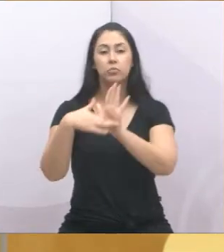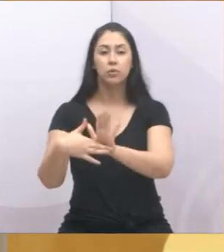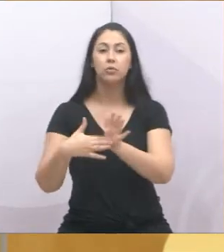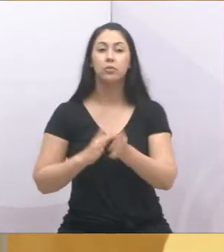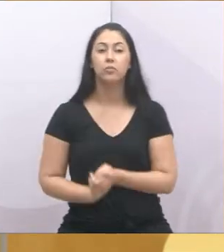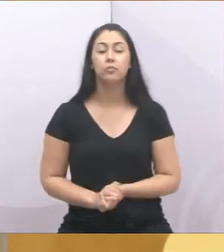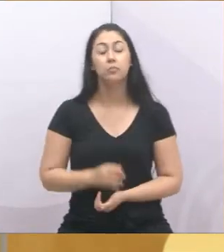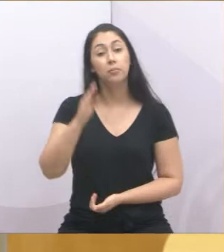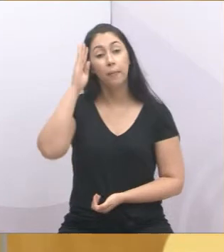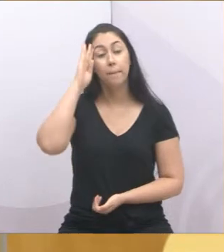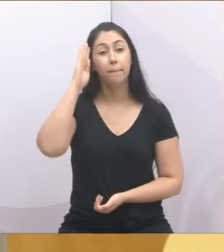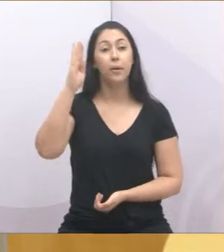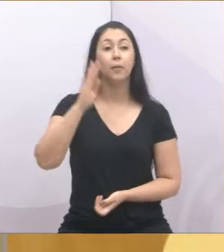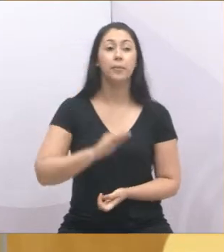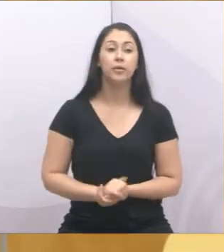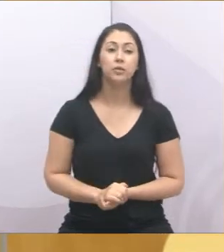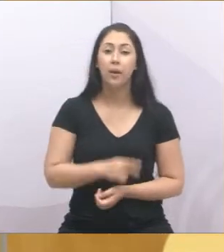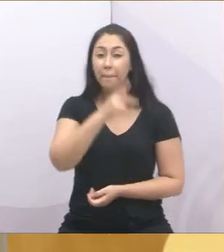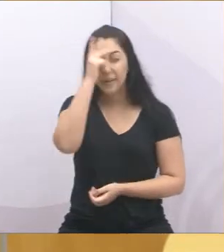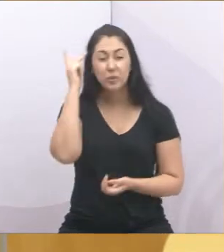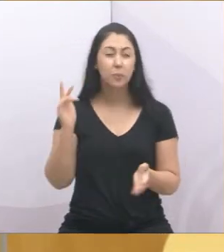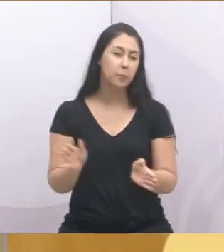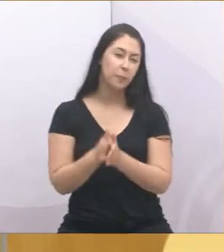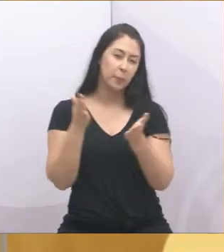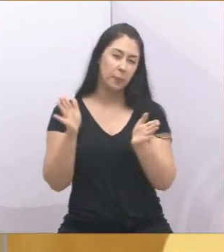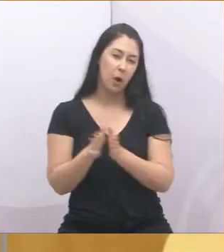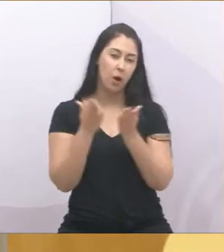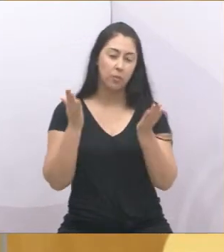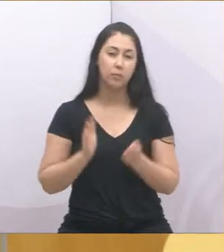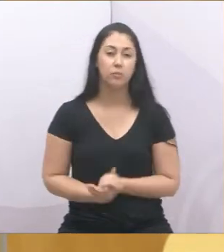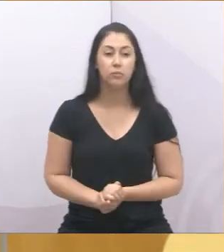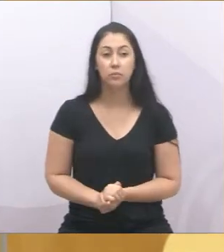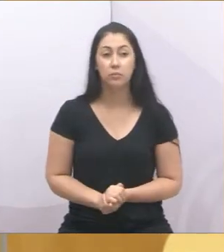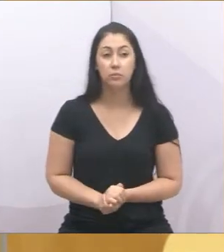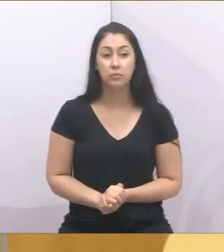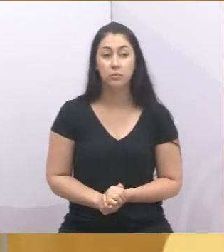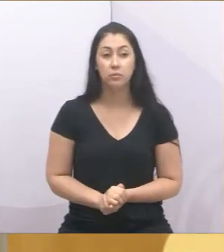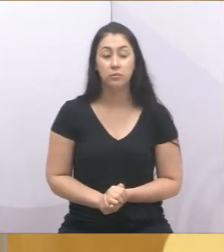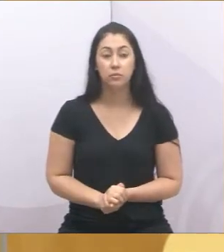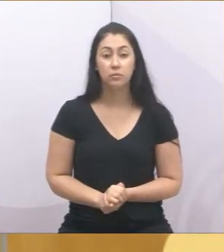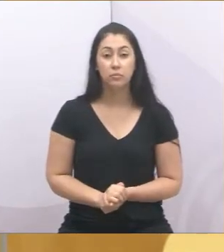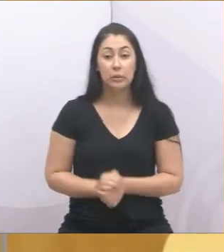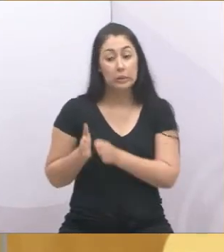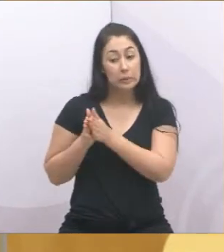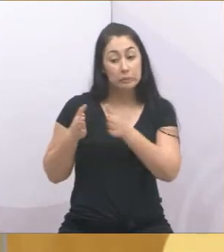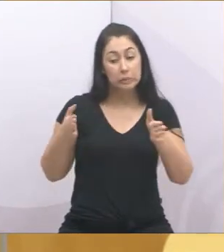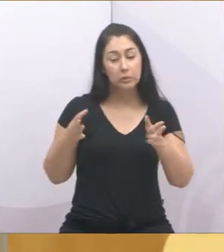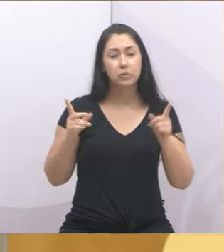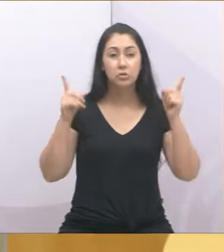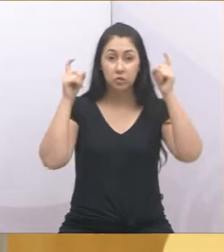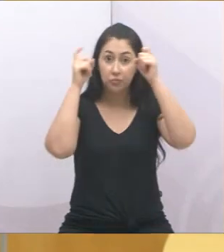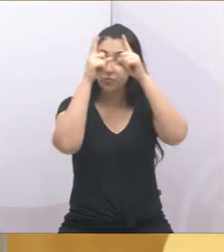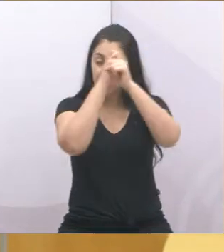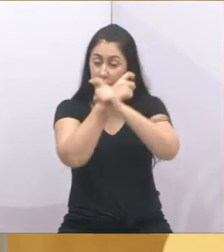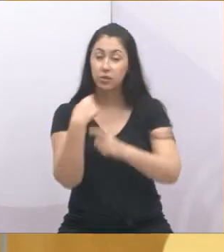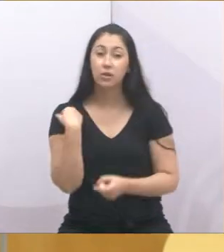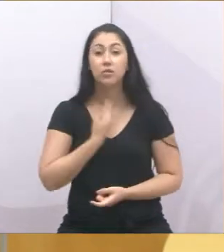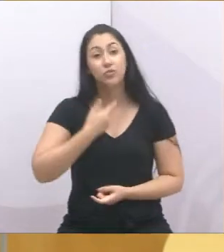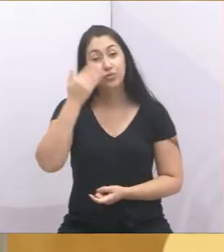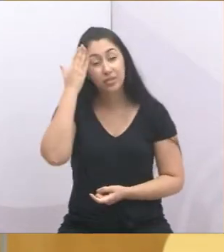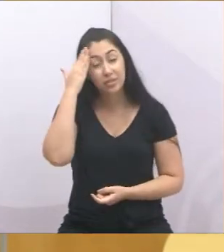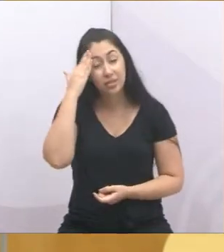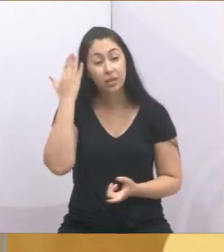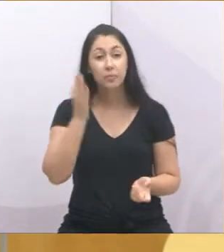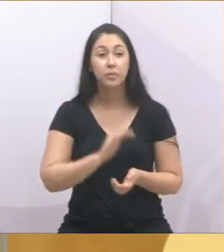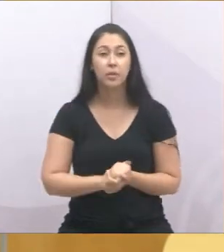população, principalmente dos mais carentes. Foi uma campanha muito difícil, a gente sabe disso. Quase que